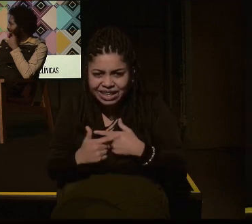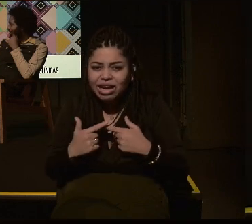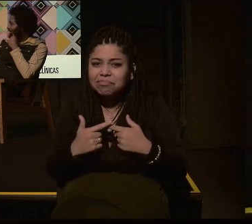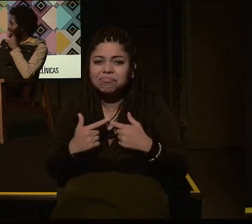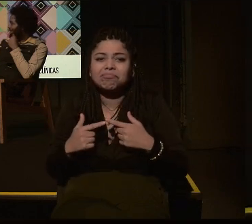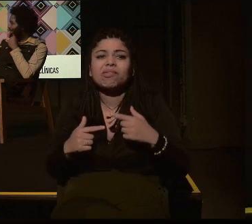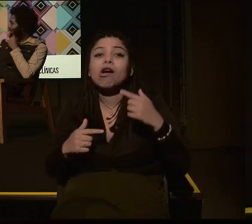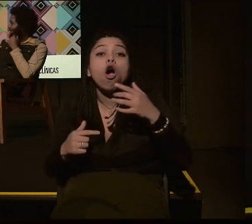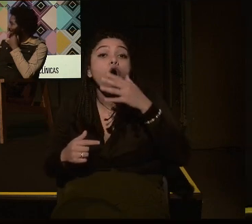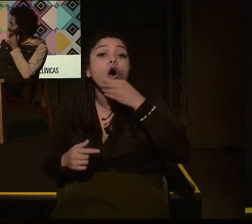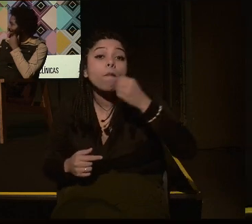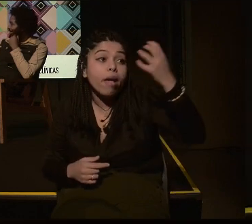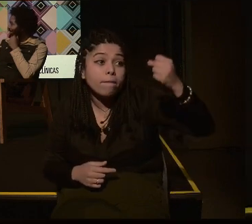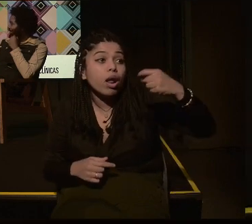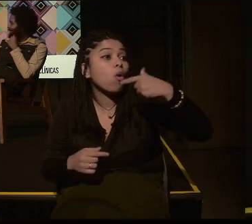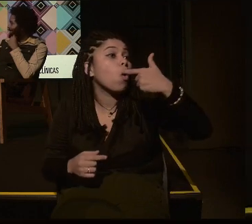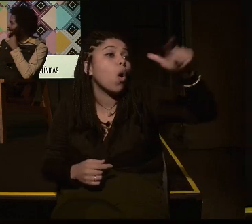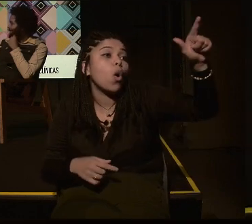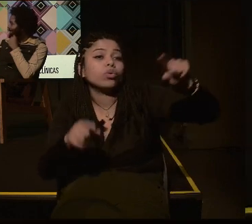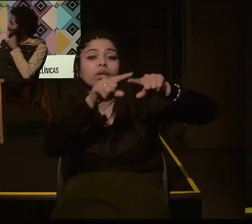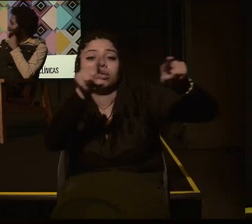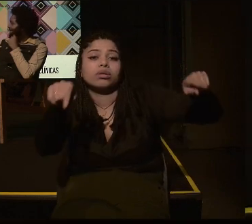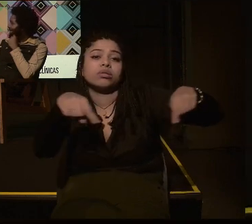sala. Né? Aí,